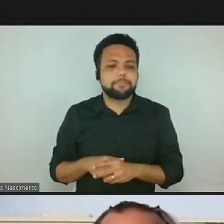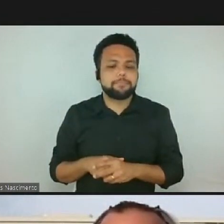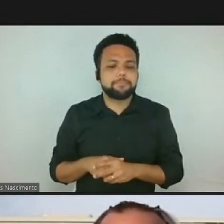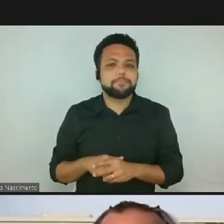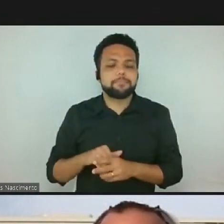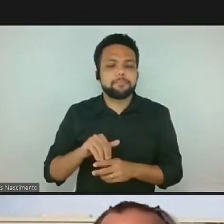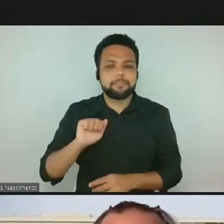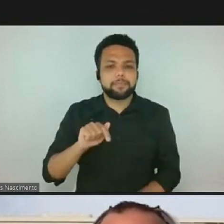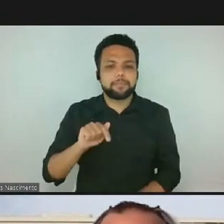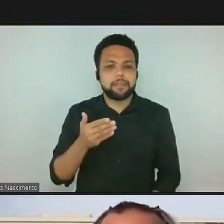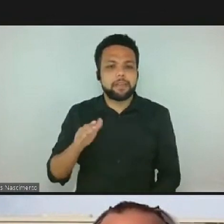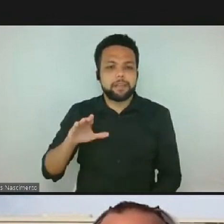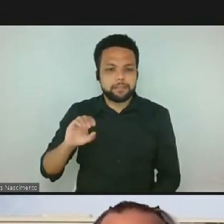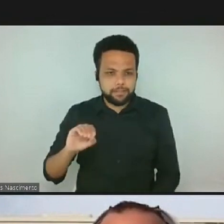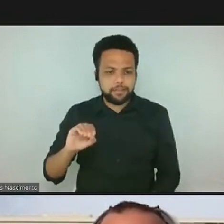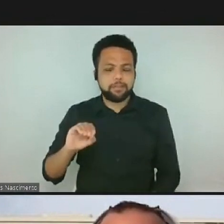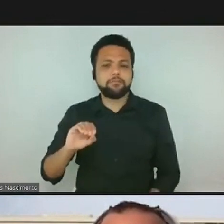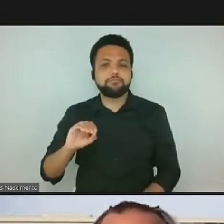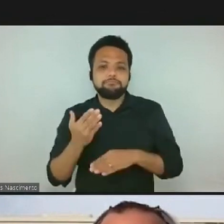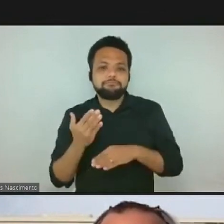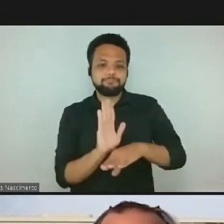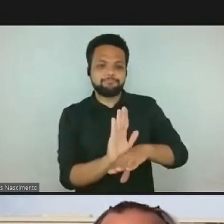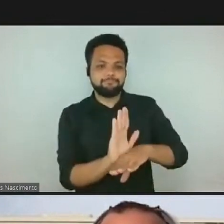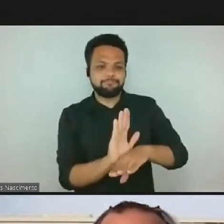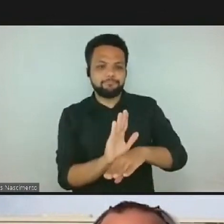assistenciais, com essa